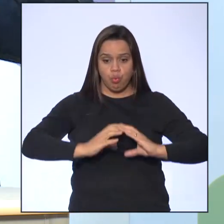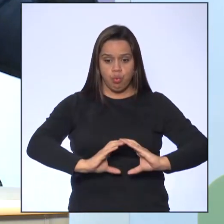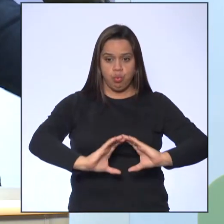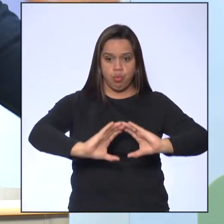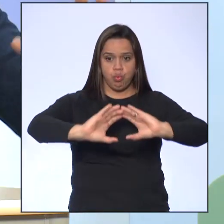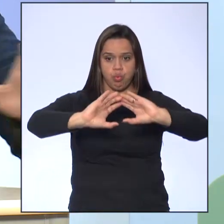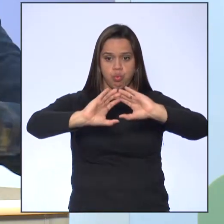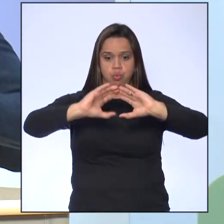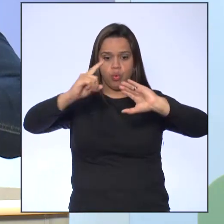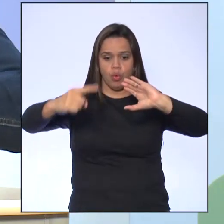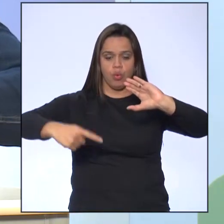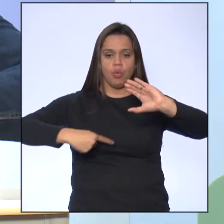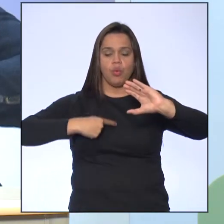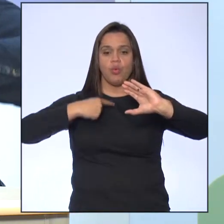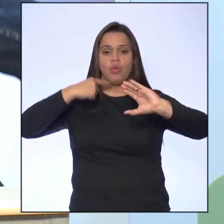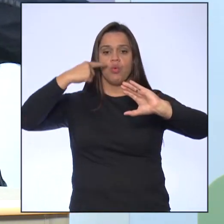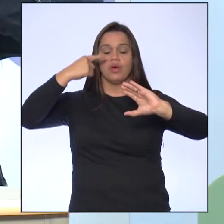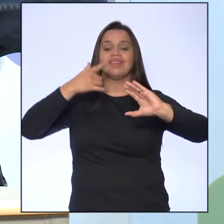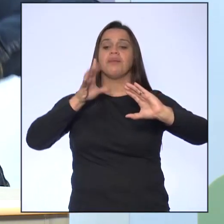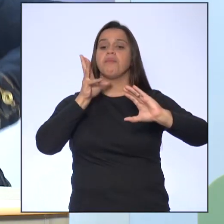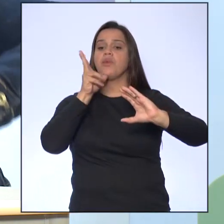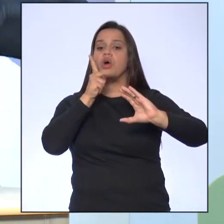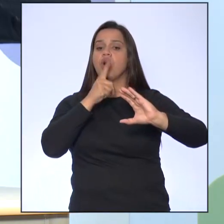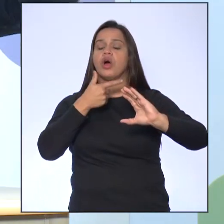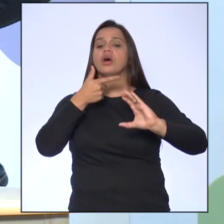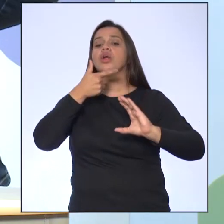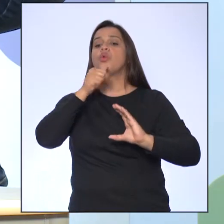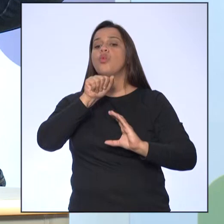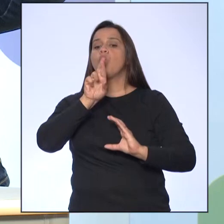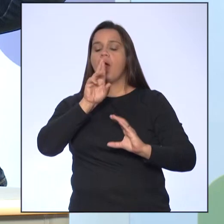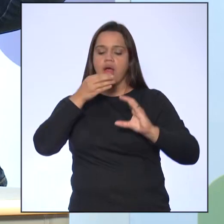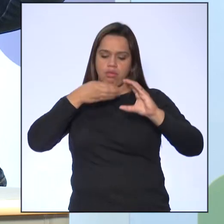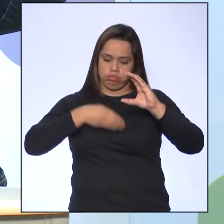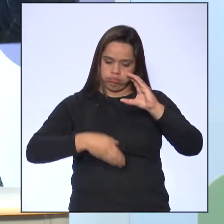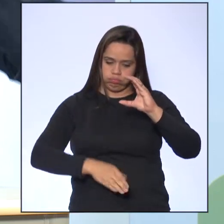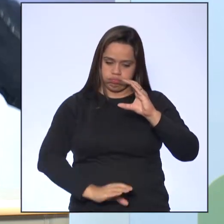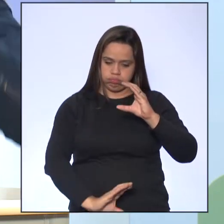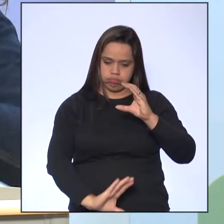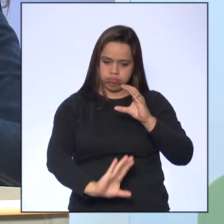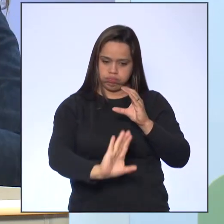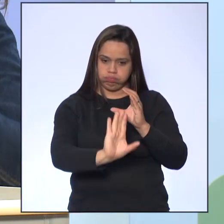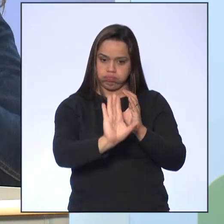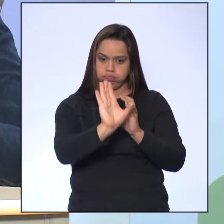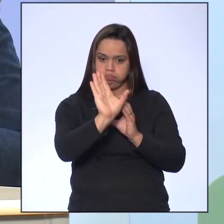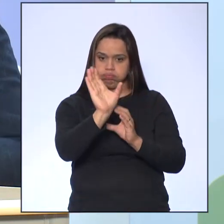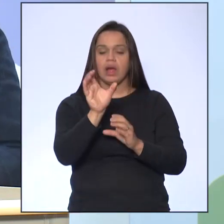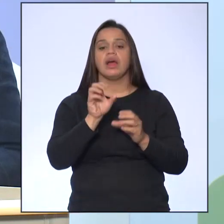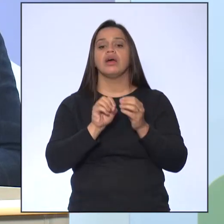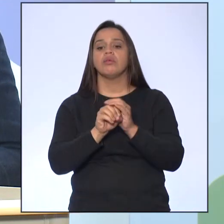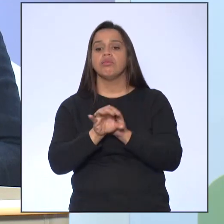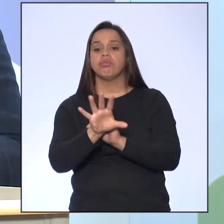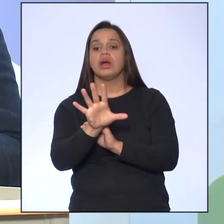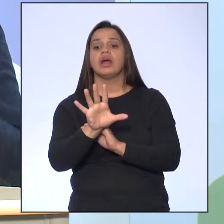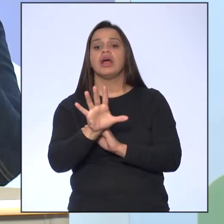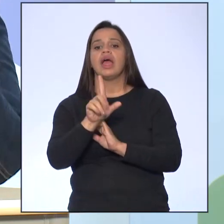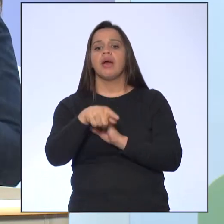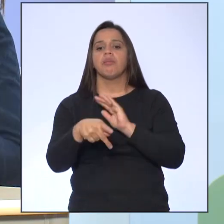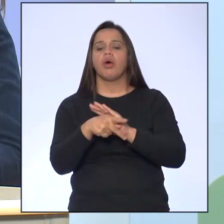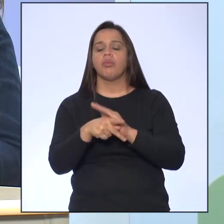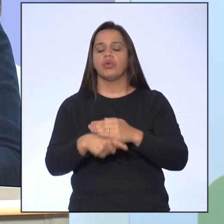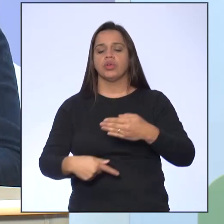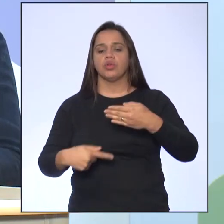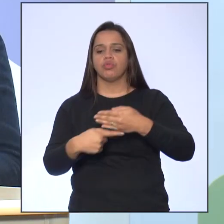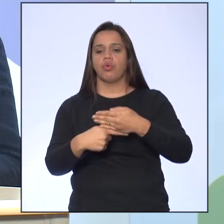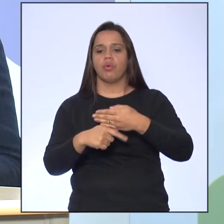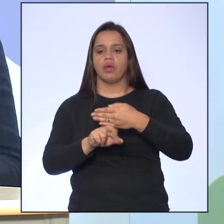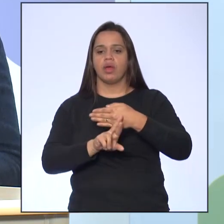todo aquele espação, aquele tempo para percorrer tudo aquilo e sair lá na frente, o que faz com que o som se torne bem grave. Então, como que